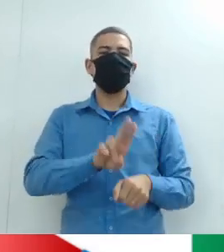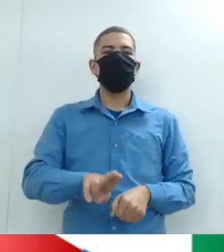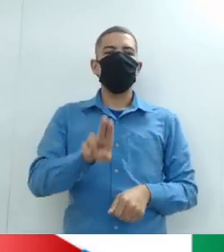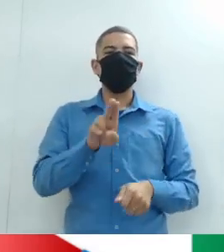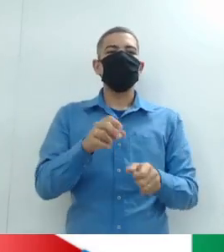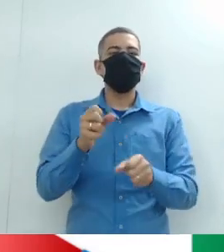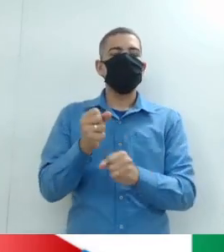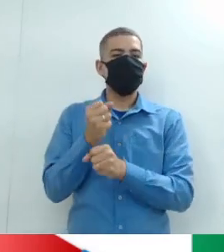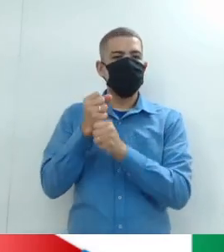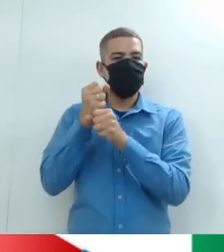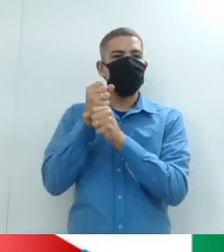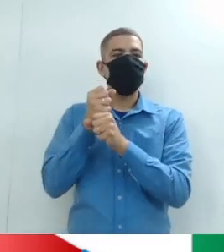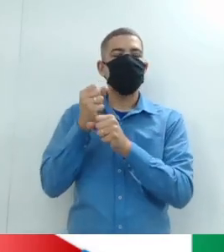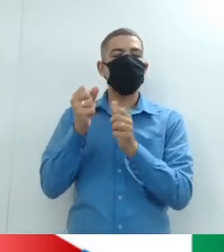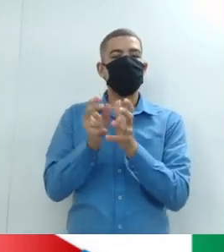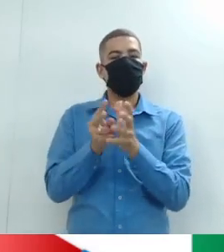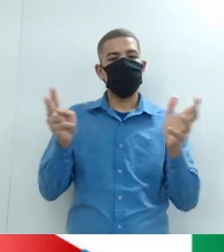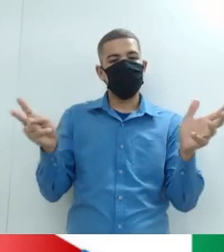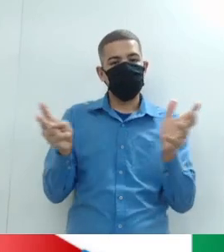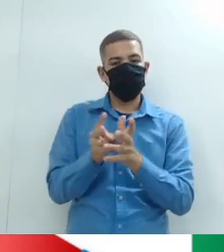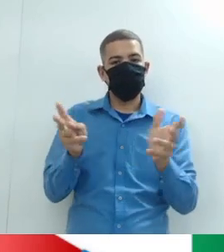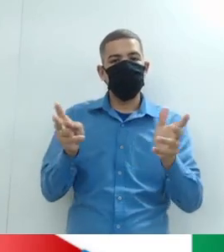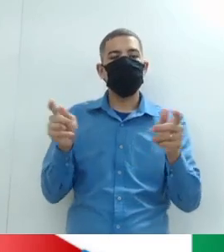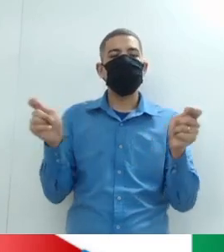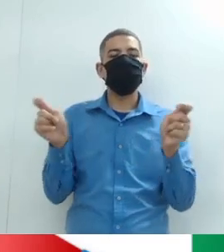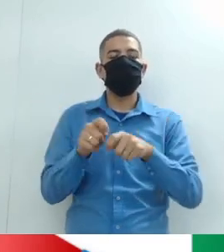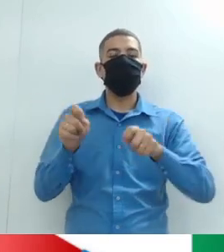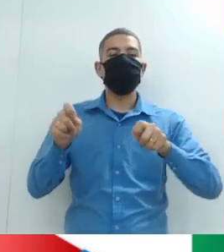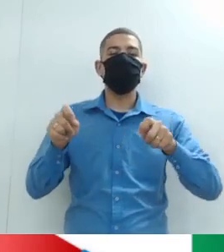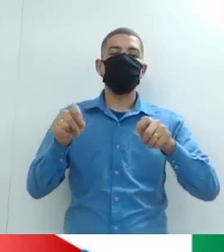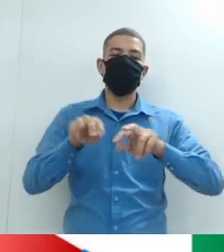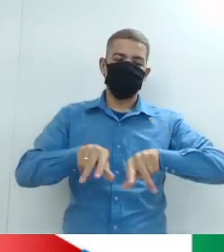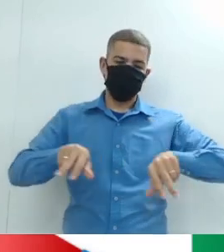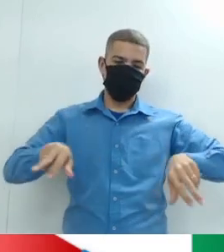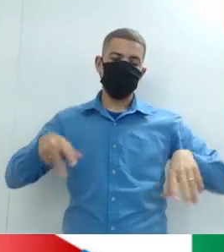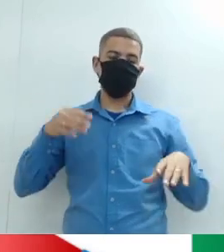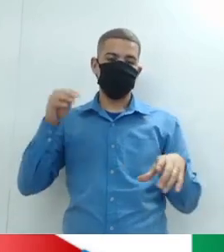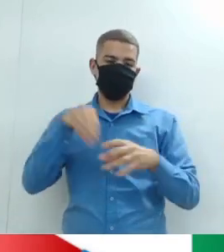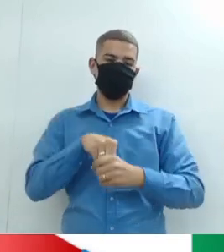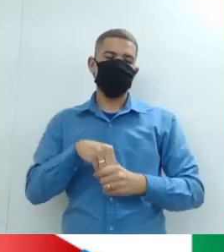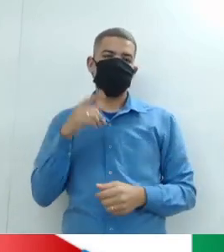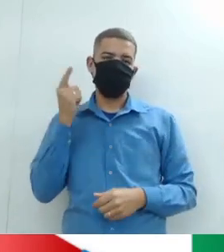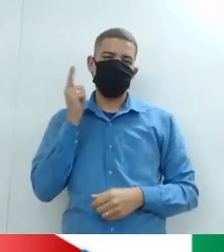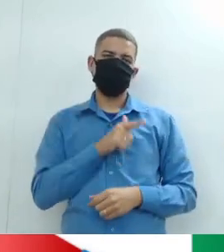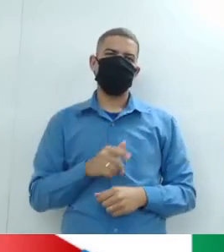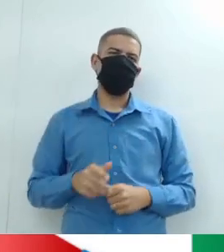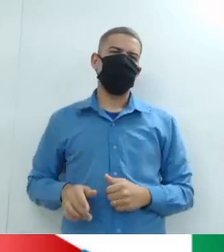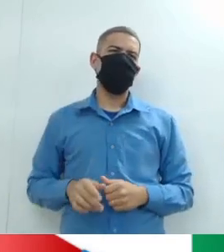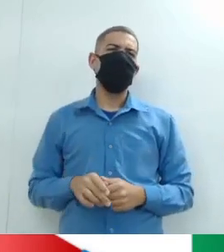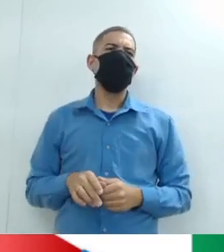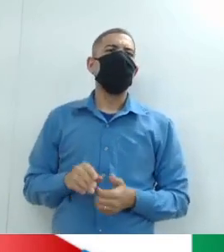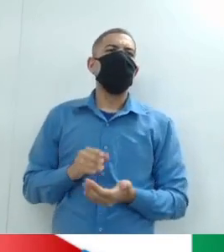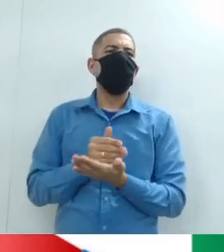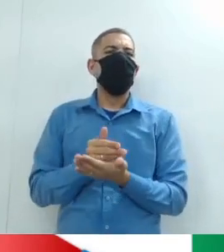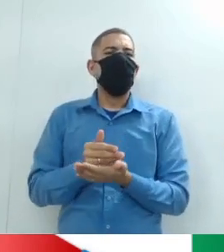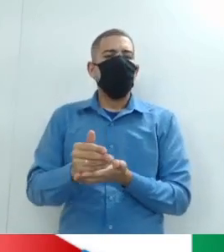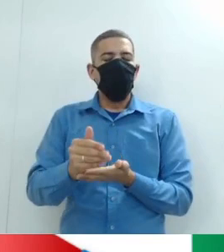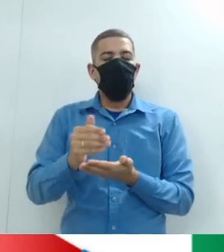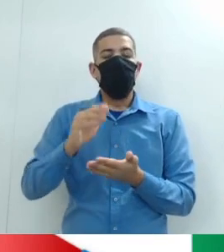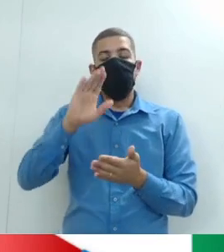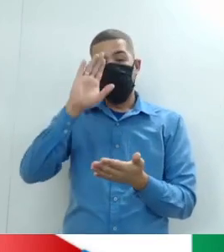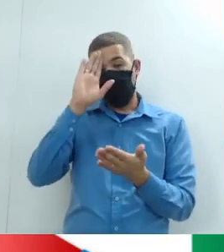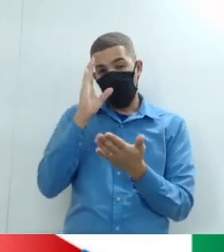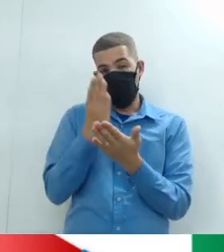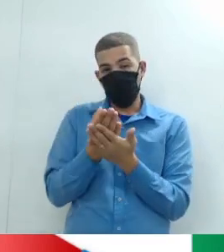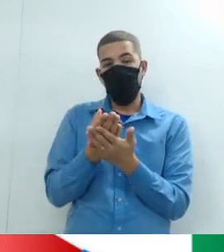construir algo que tinha volume e capacidade. Então, tá aí o surgimento dessas medidas, tá? Inicialmente acreditava que o ato de medir